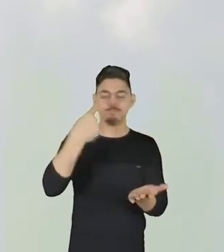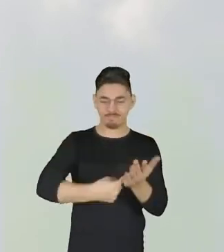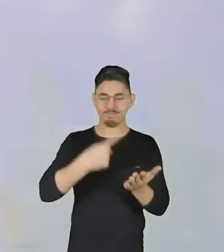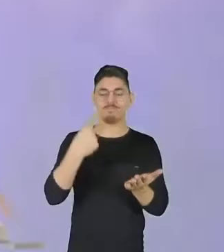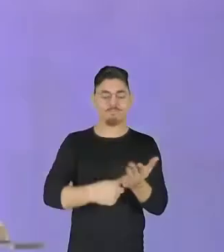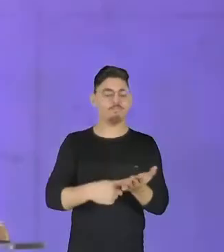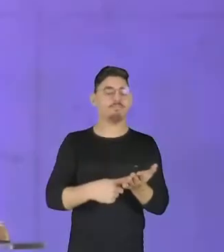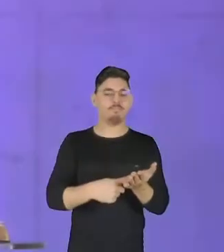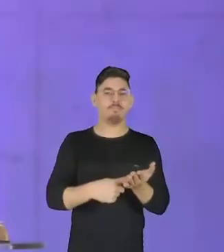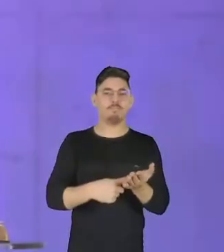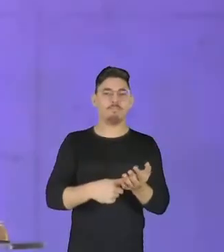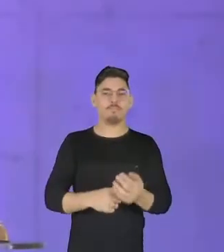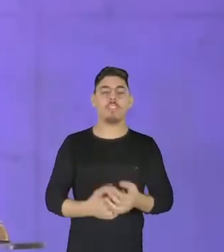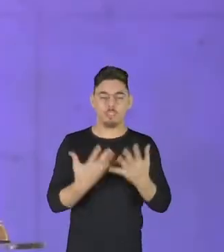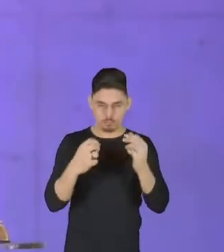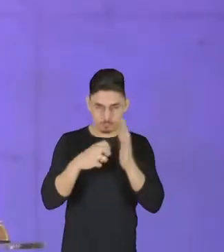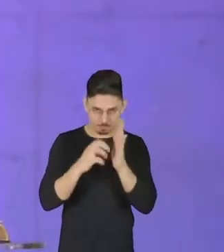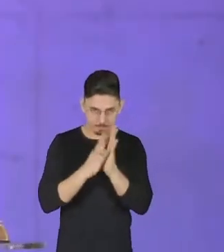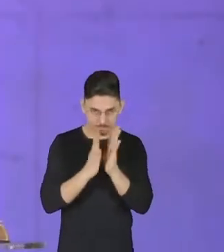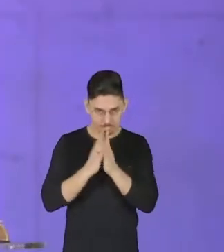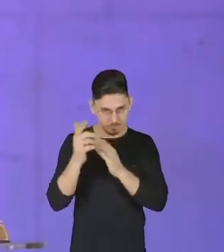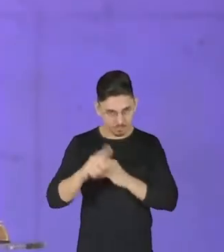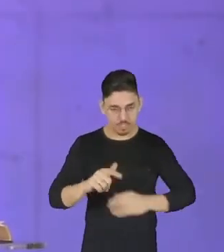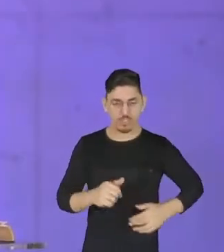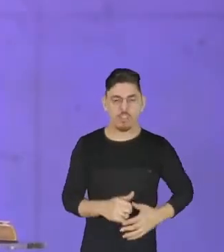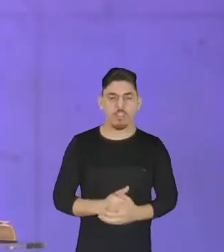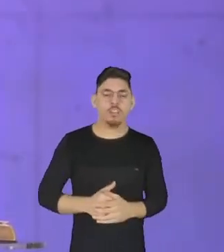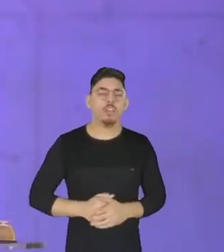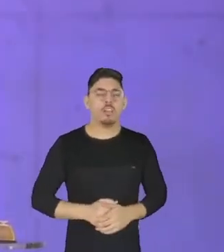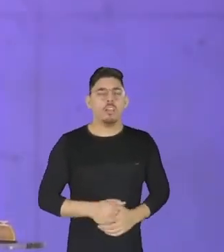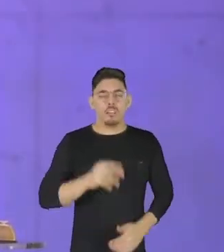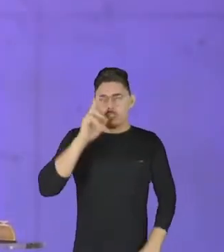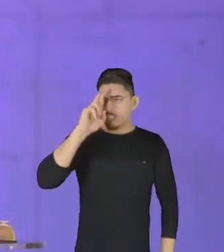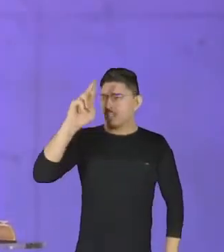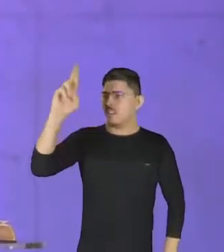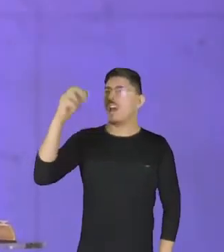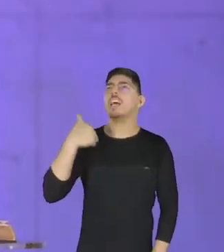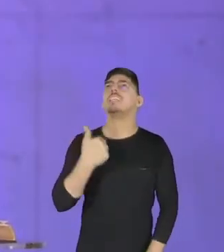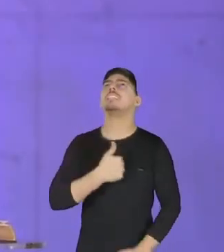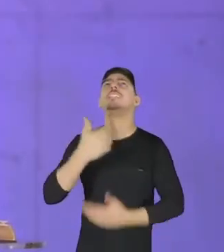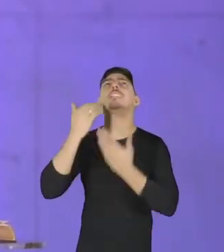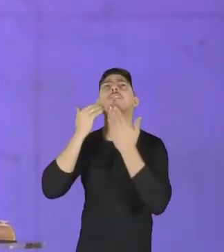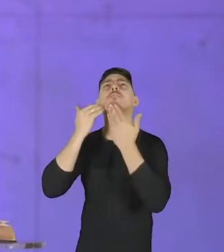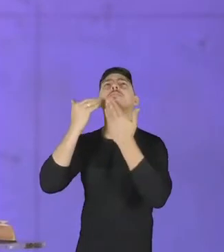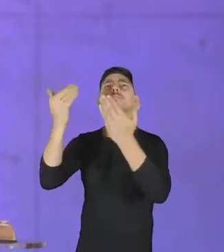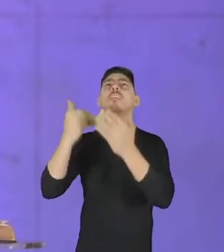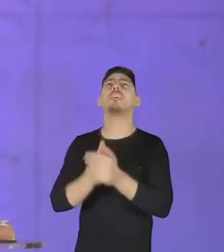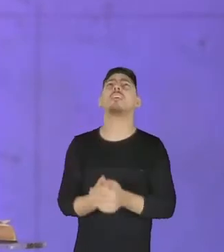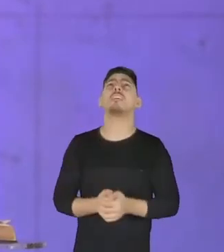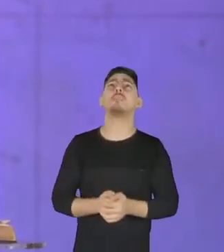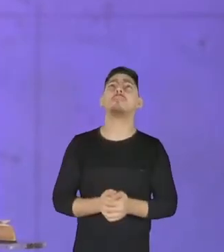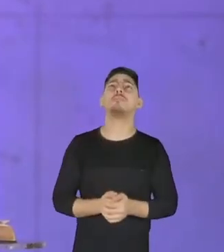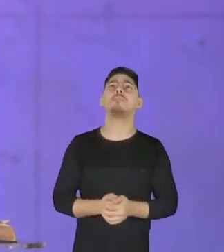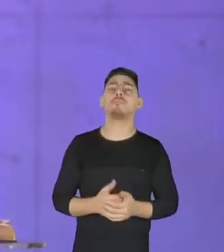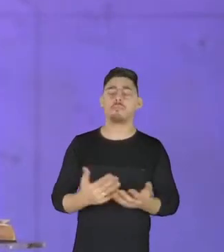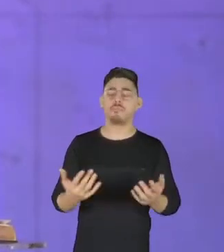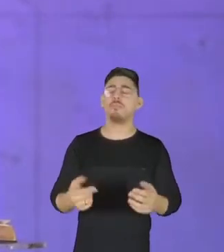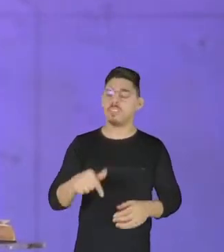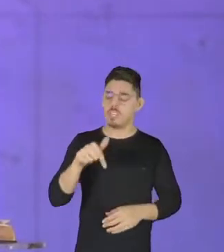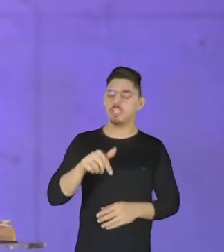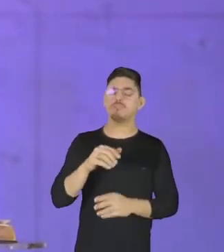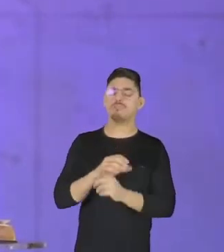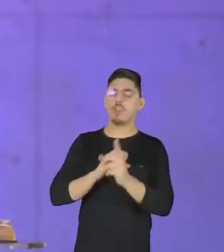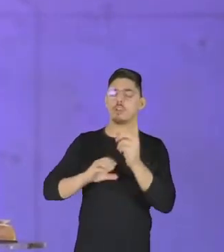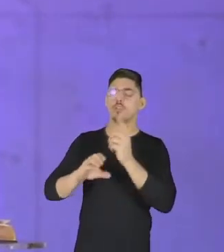cumpriram. Vamos orar mais uma vez? Ó Senhor, nós te agradecemos por este culto